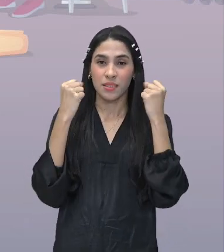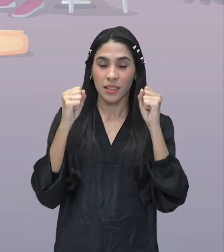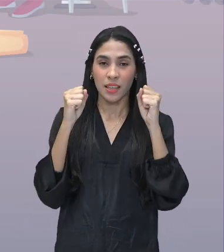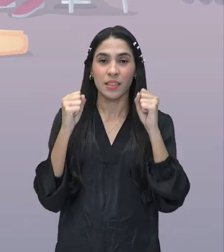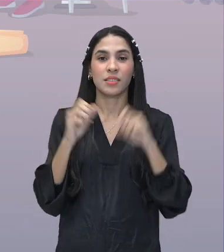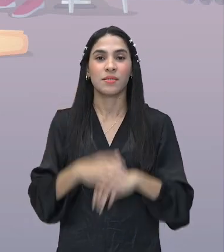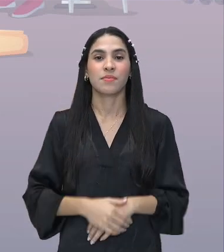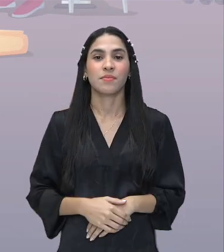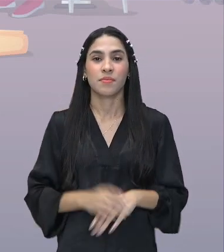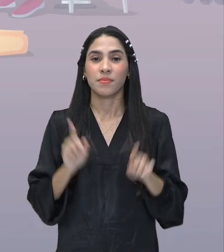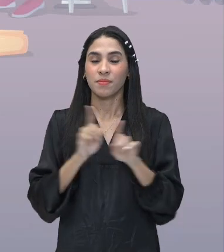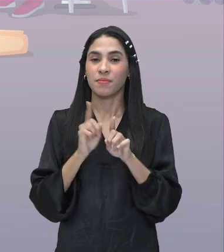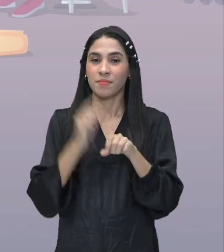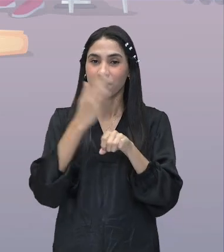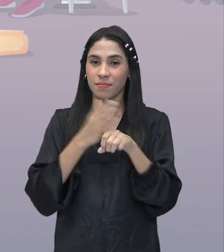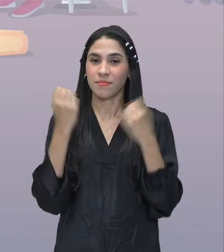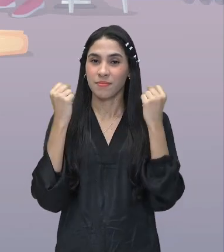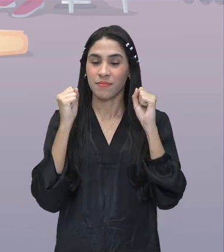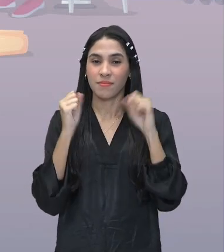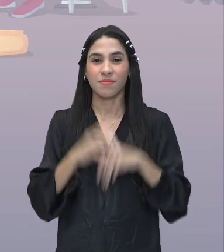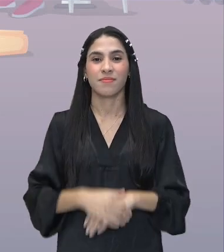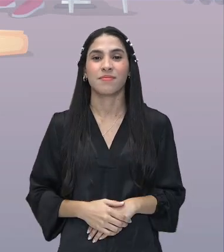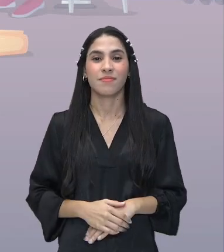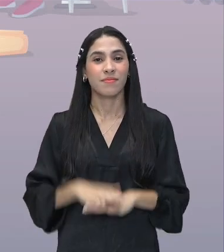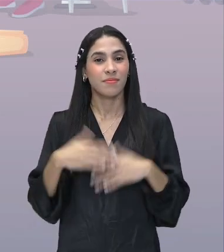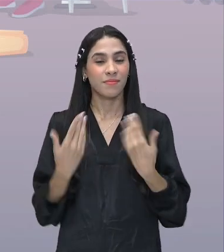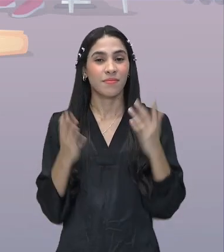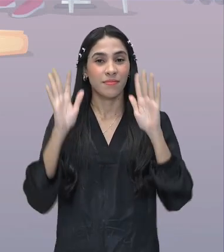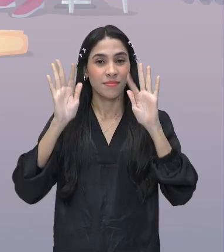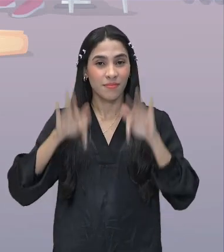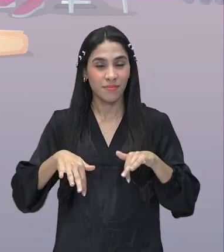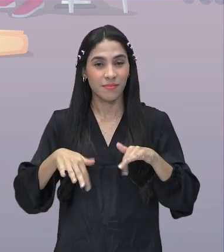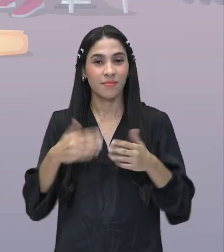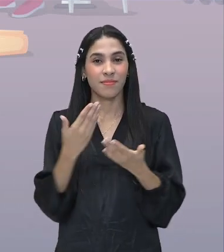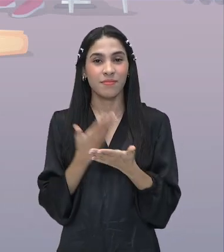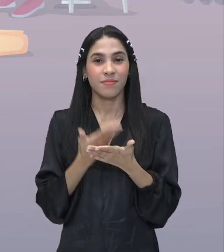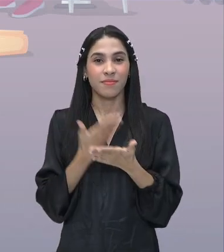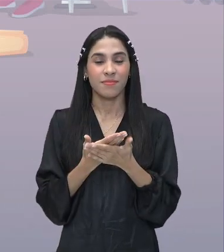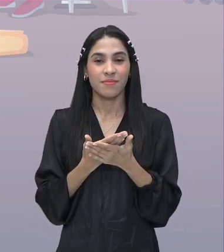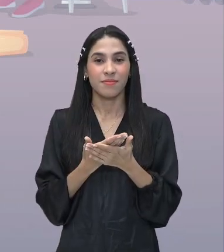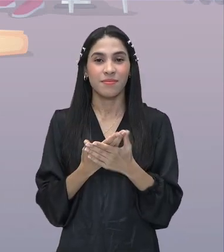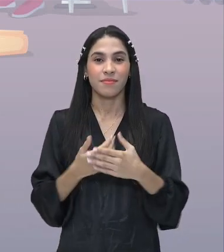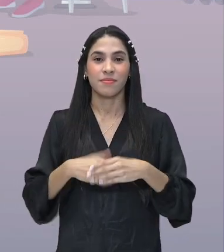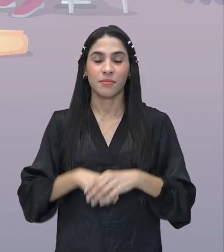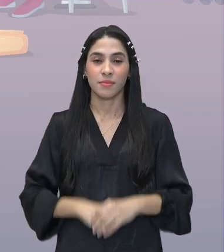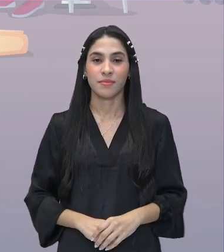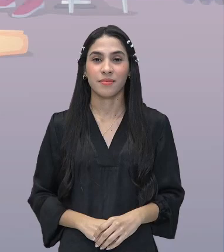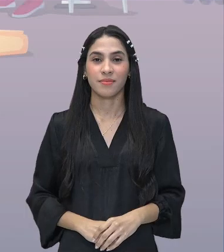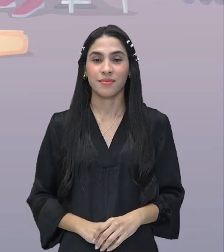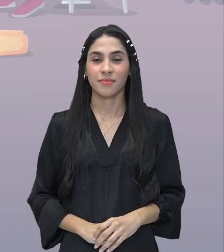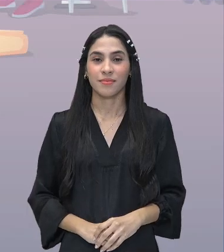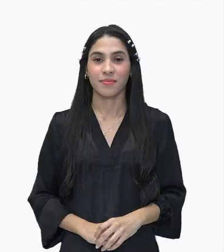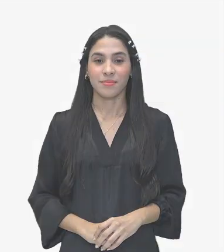vamos praticar exercício físico. Eu fico por aqui, então, e espero vocês numa próxima oportunidade.